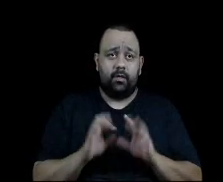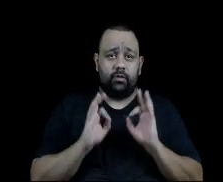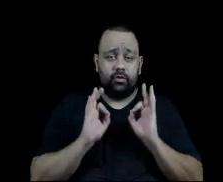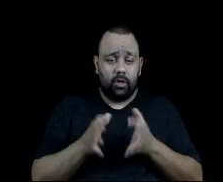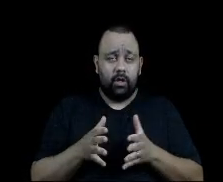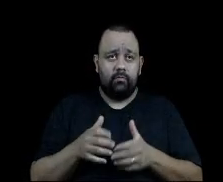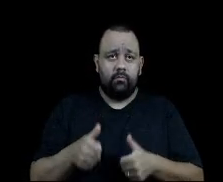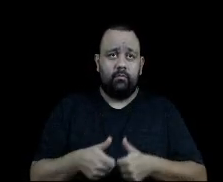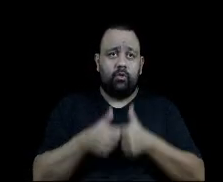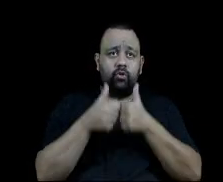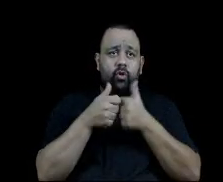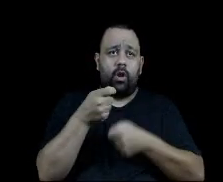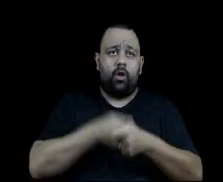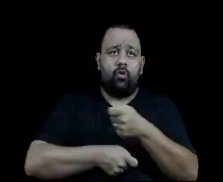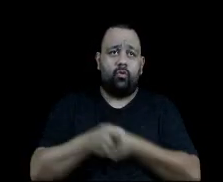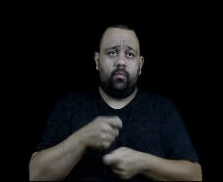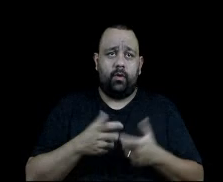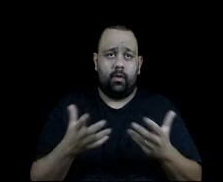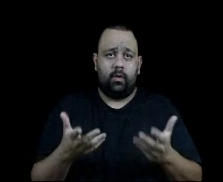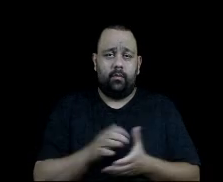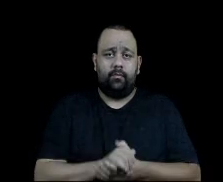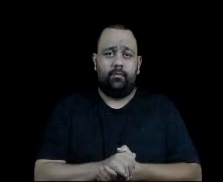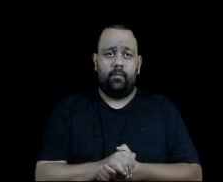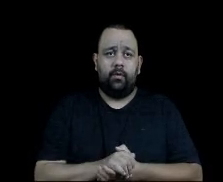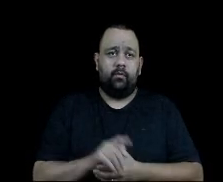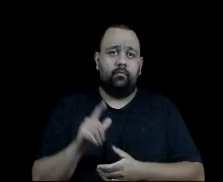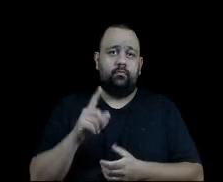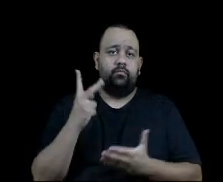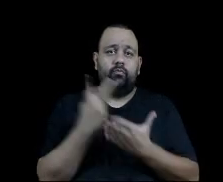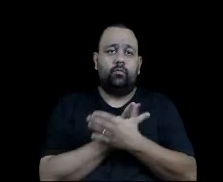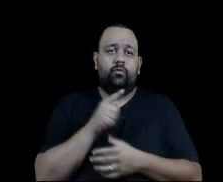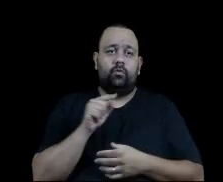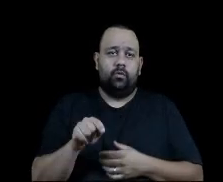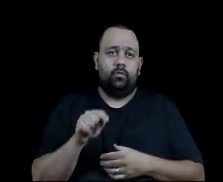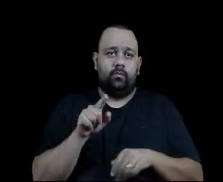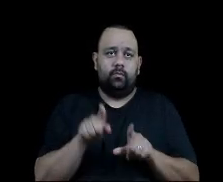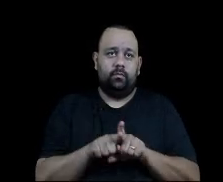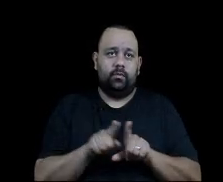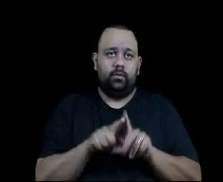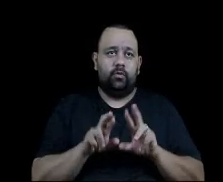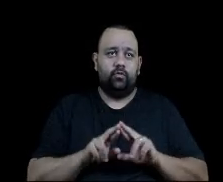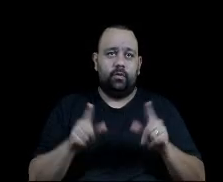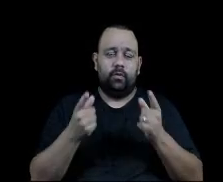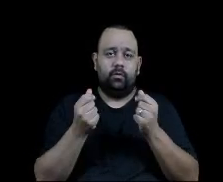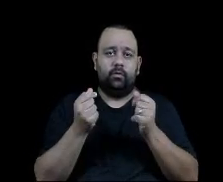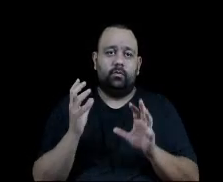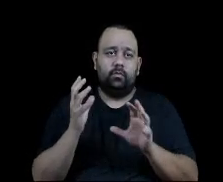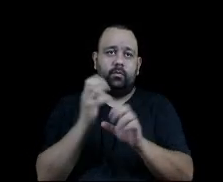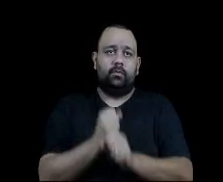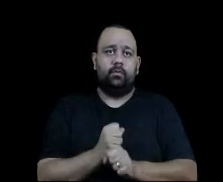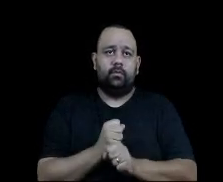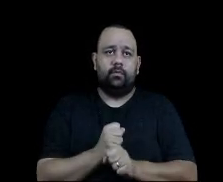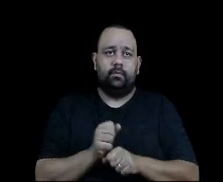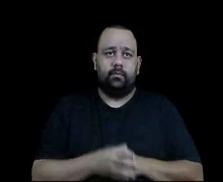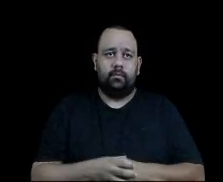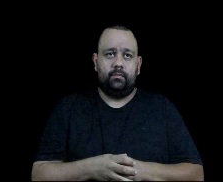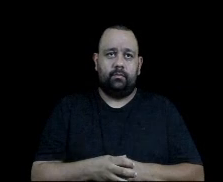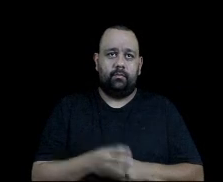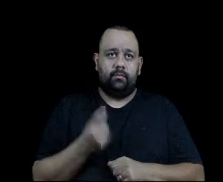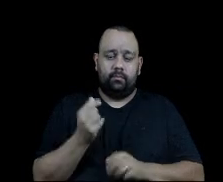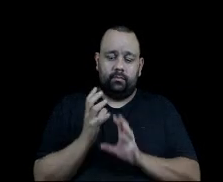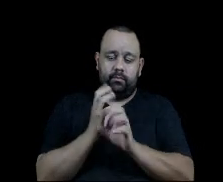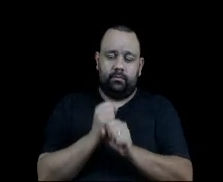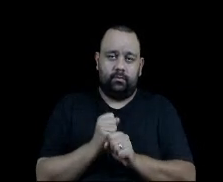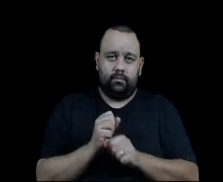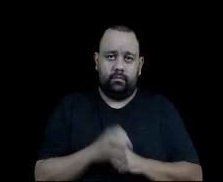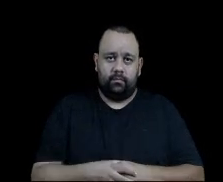teve então uma melhora aí na economia e gerou essa diferença de receita